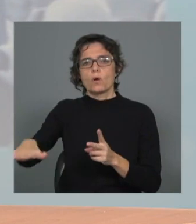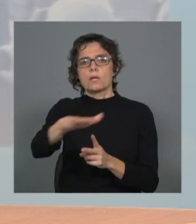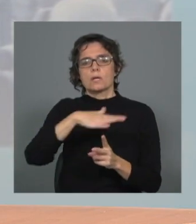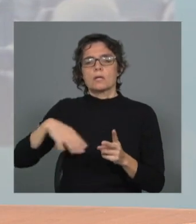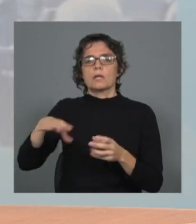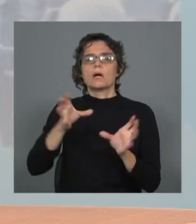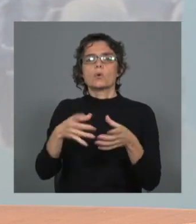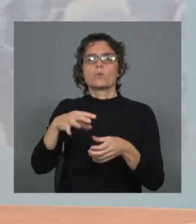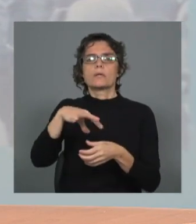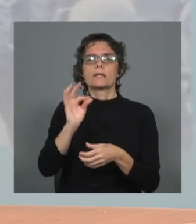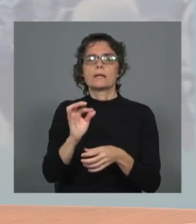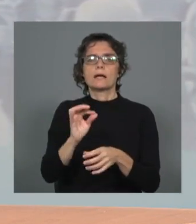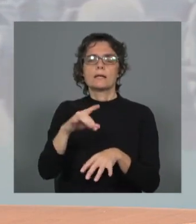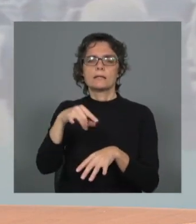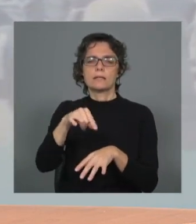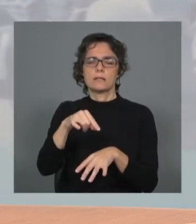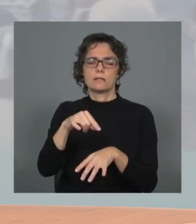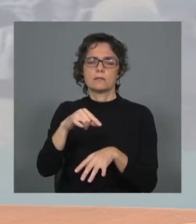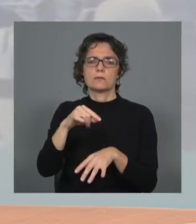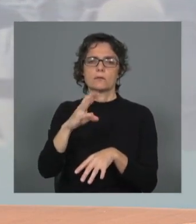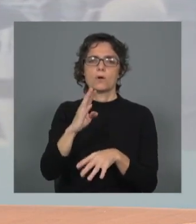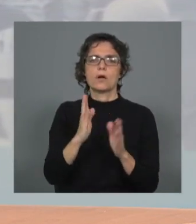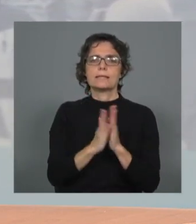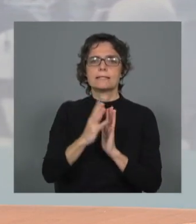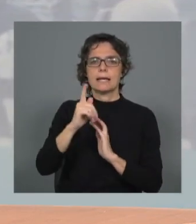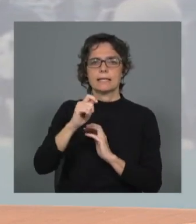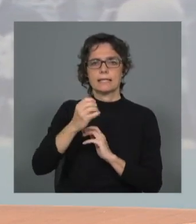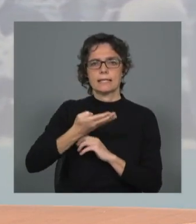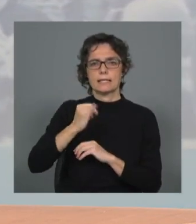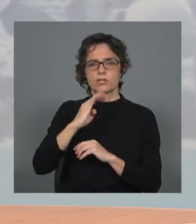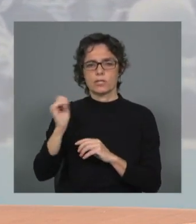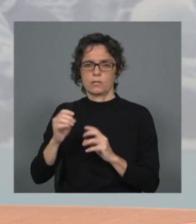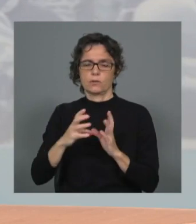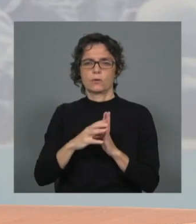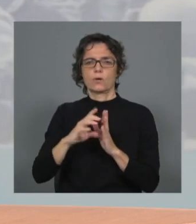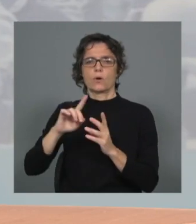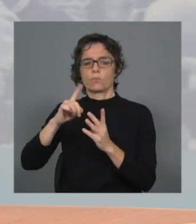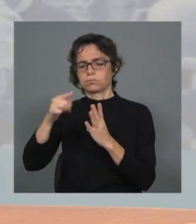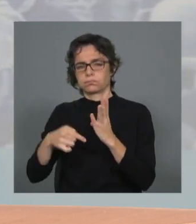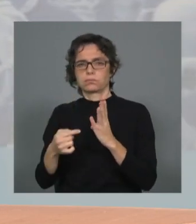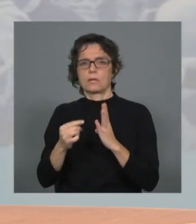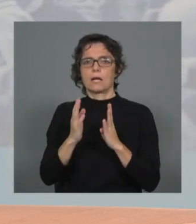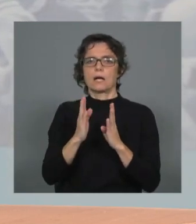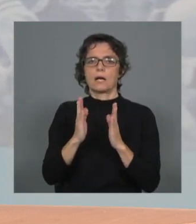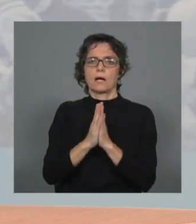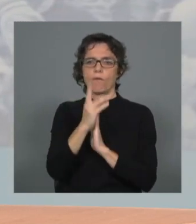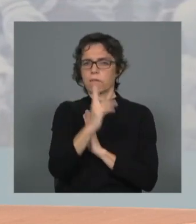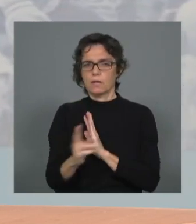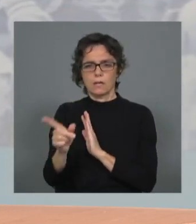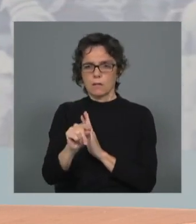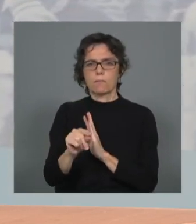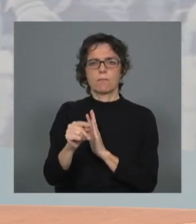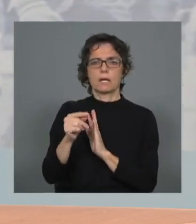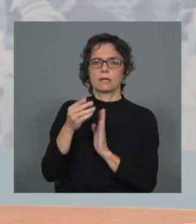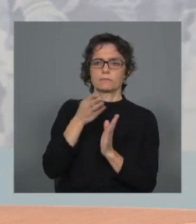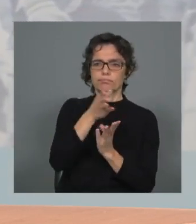Egídio, estamos a falar do trabalho que é feito com o Acnur. Portanto, a Santa Sé move-se em muitas direções e a visita do